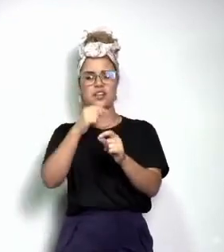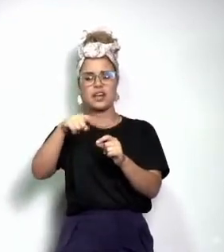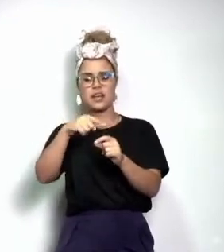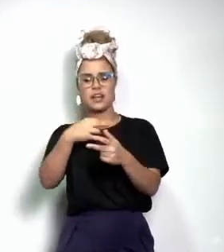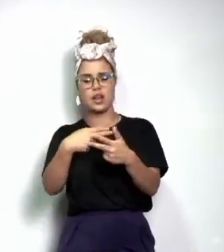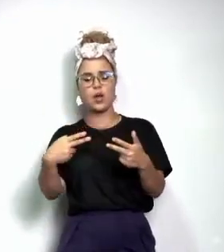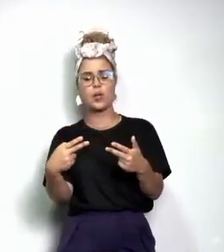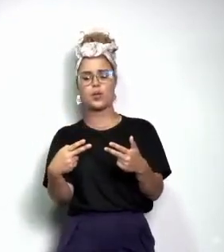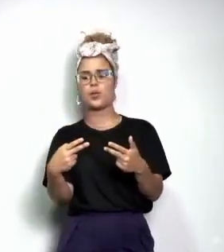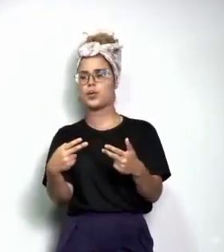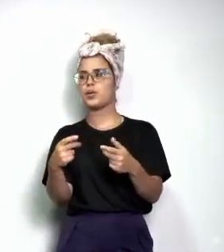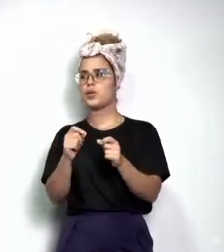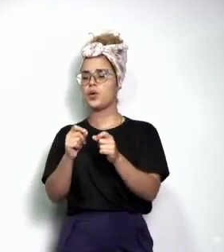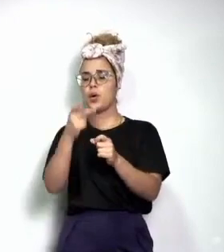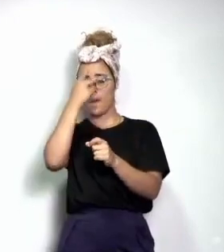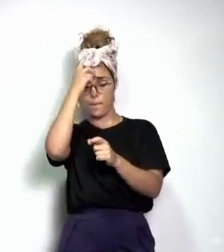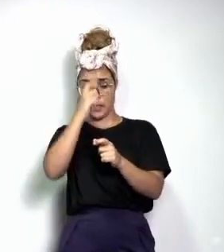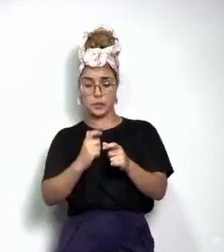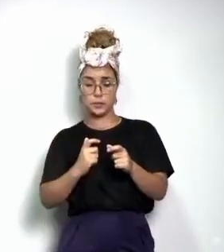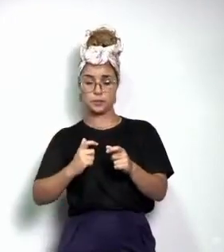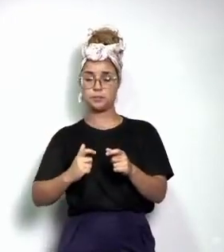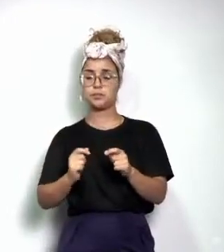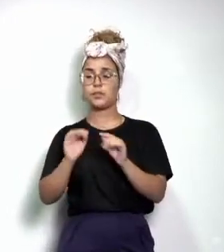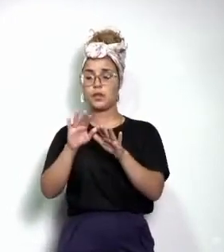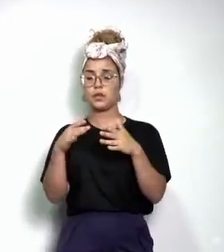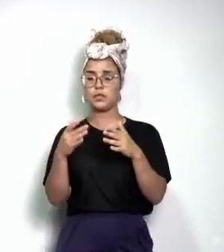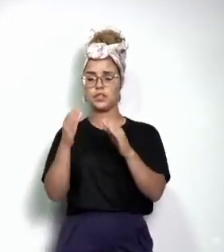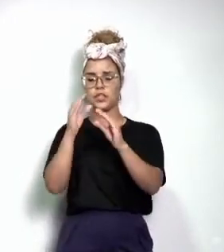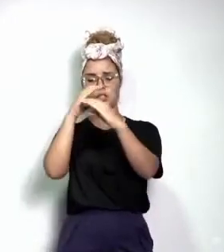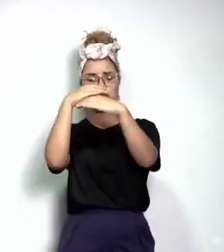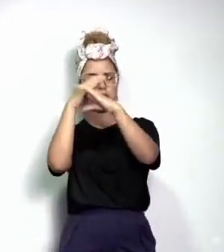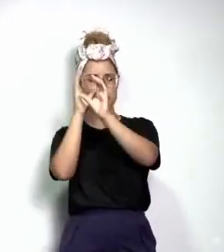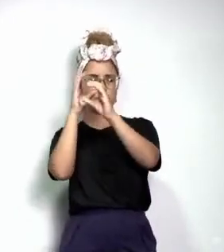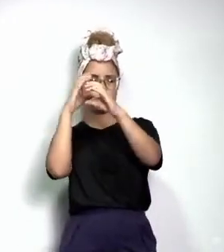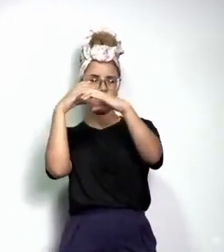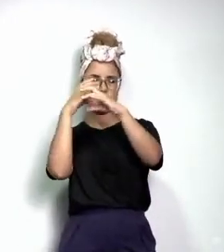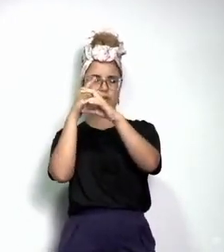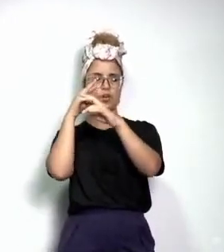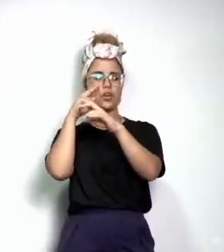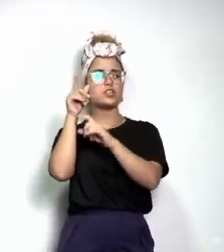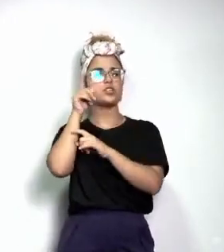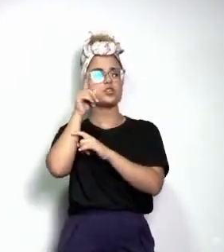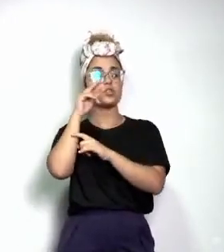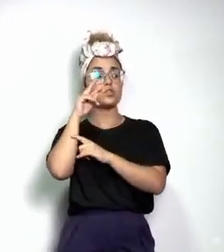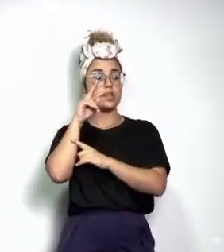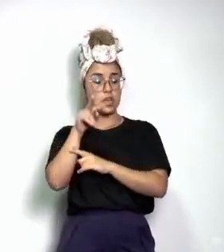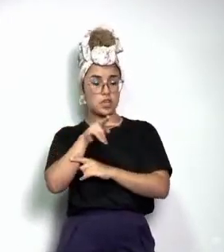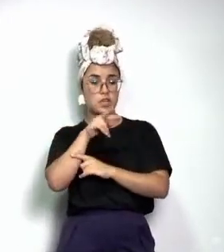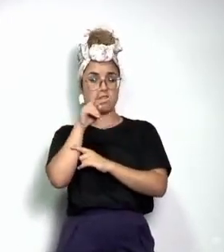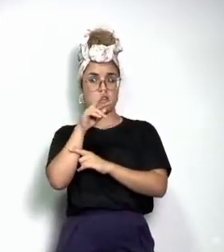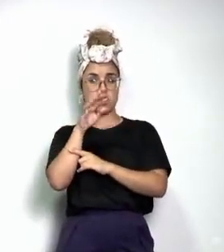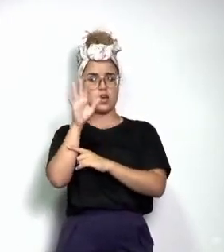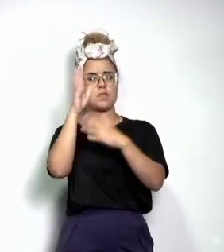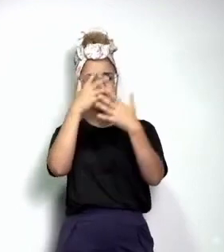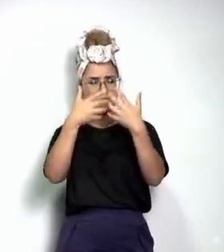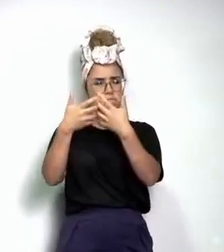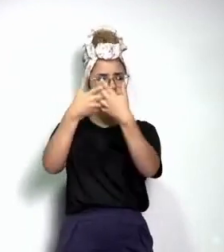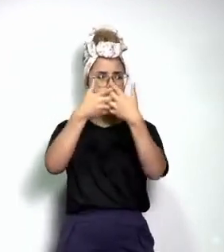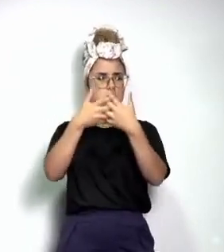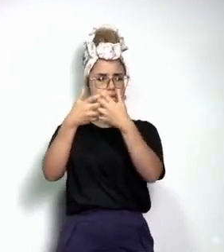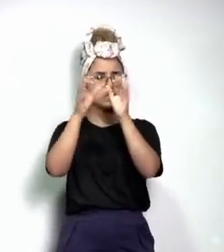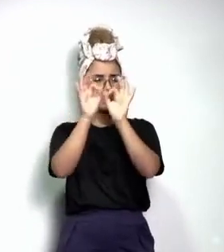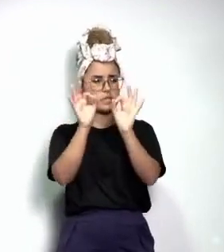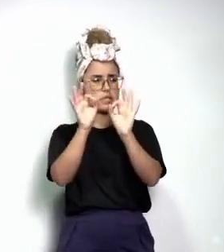objeto ou personagem. Então, é um foco que a gente consegue ver uma certa nitidez, onde a gente